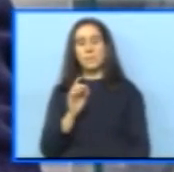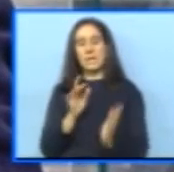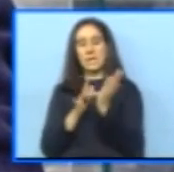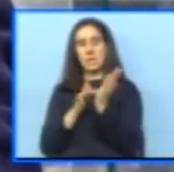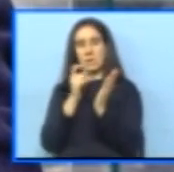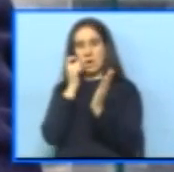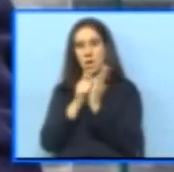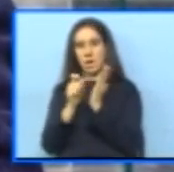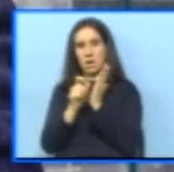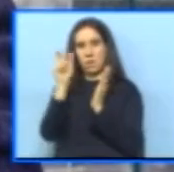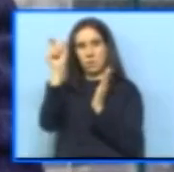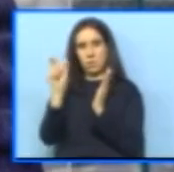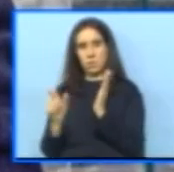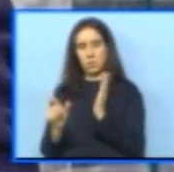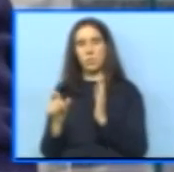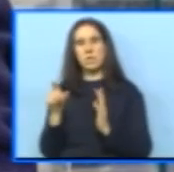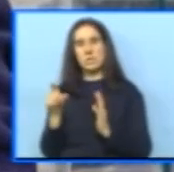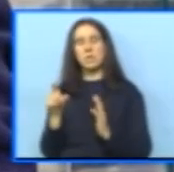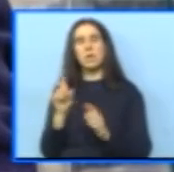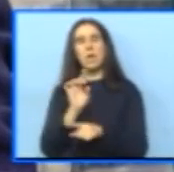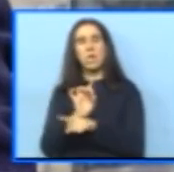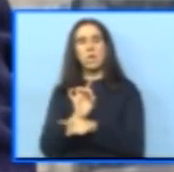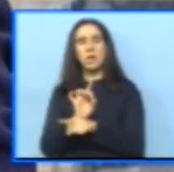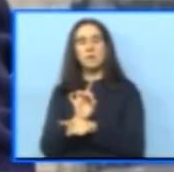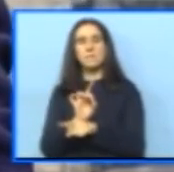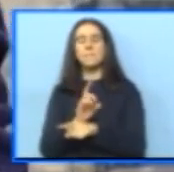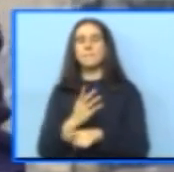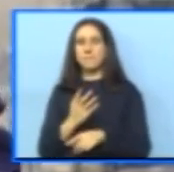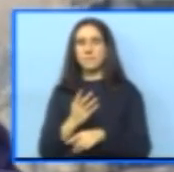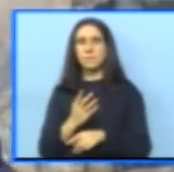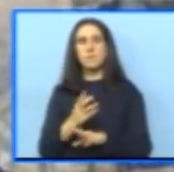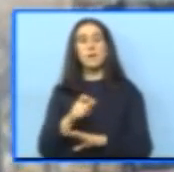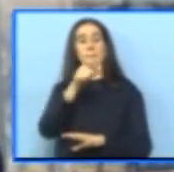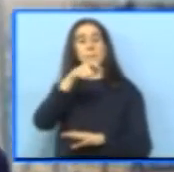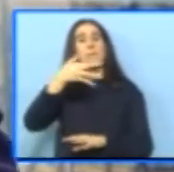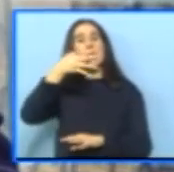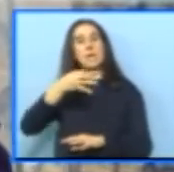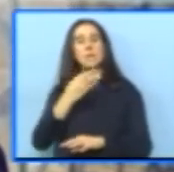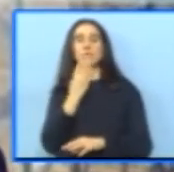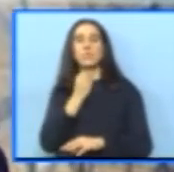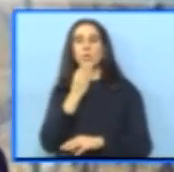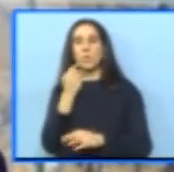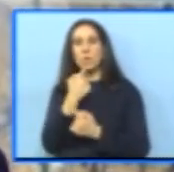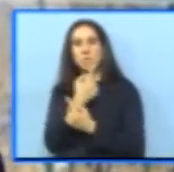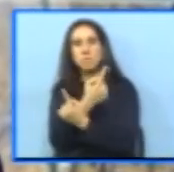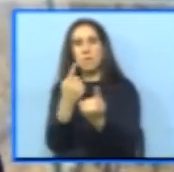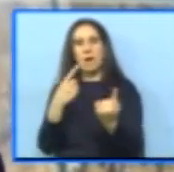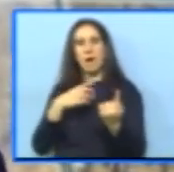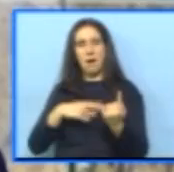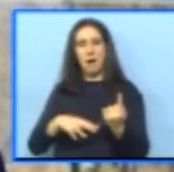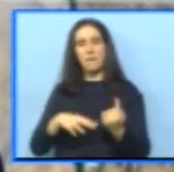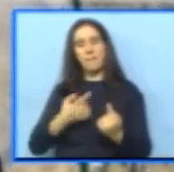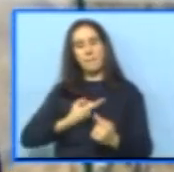livro quer naturalmente dar a esses crentes judeus é que de facto há aqui uma opção que eles têm de